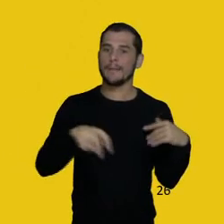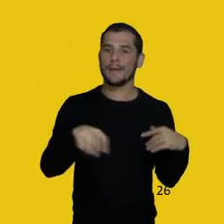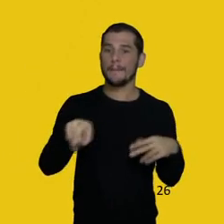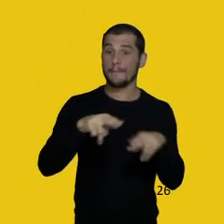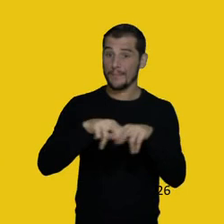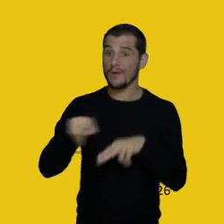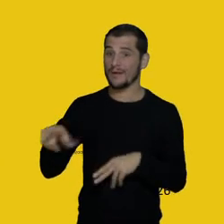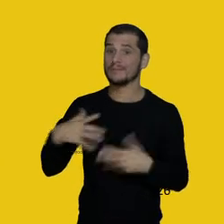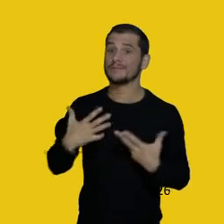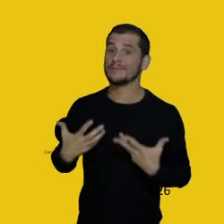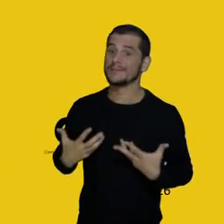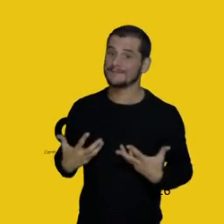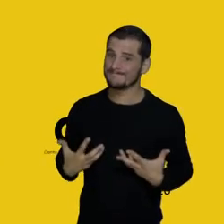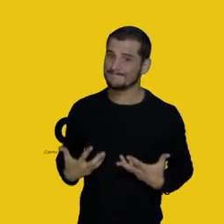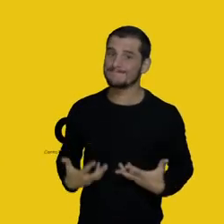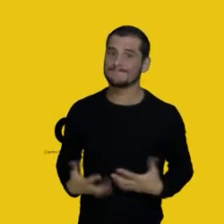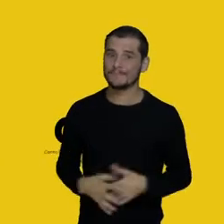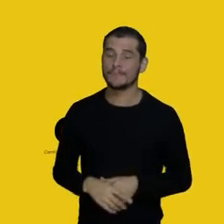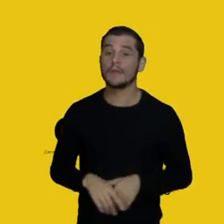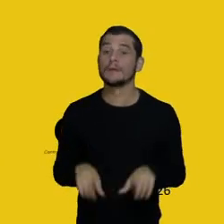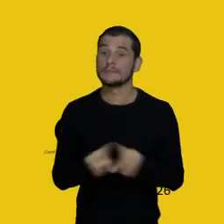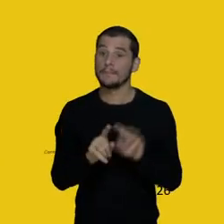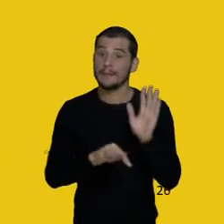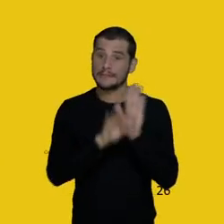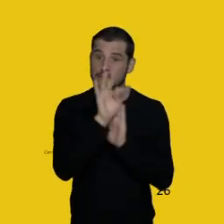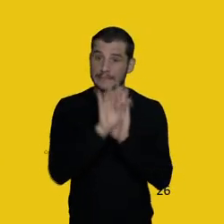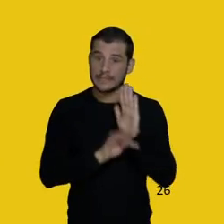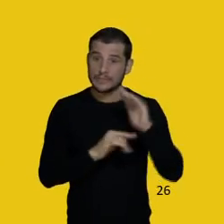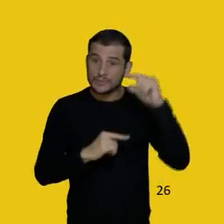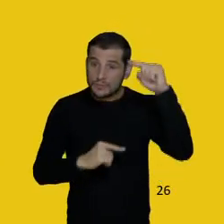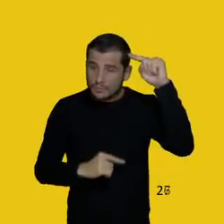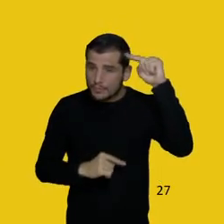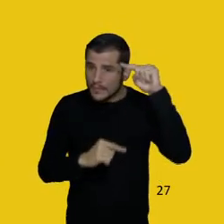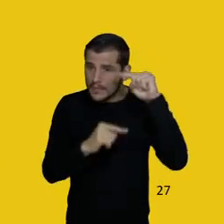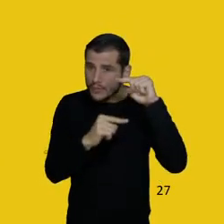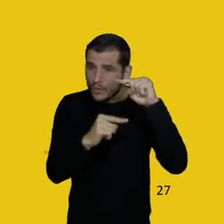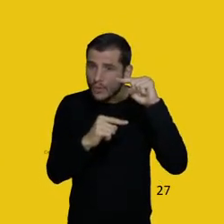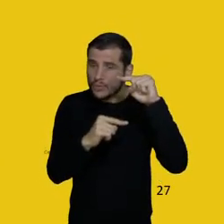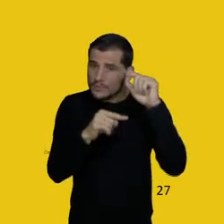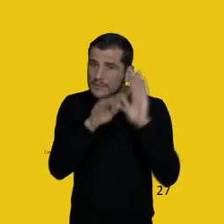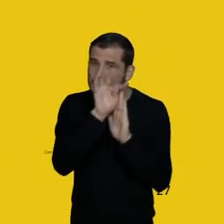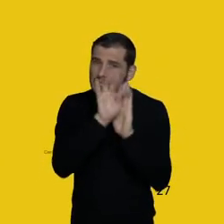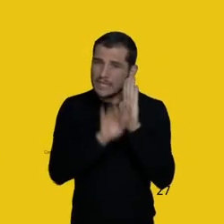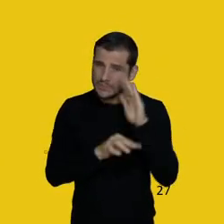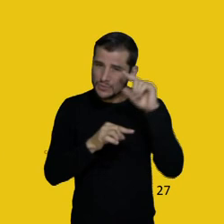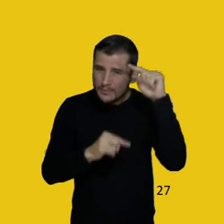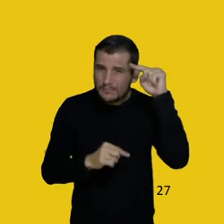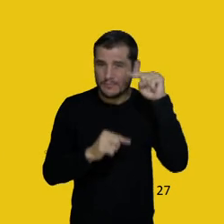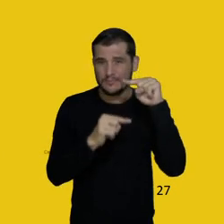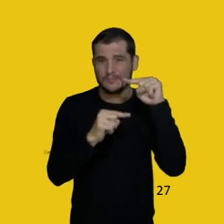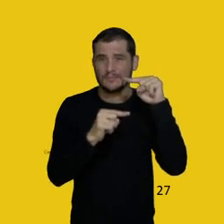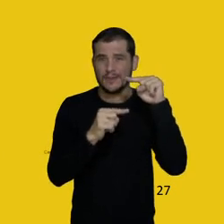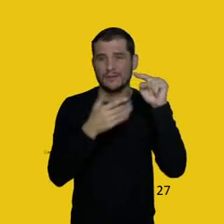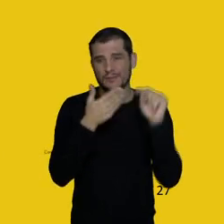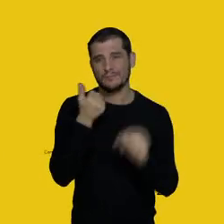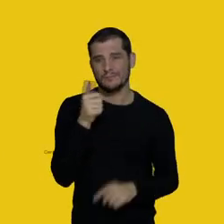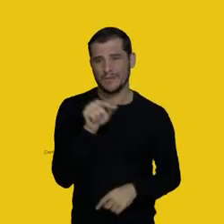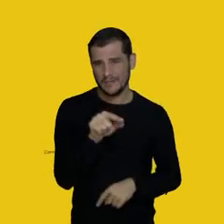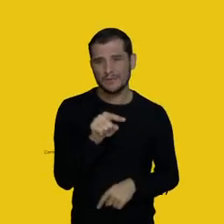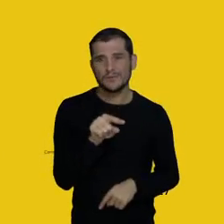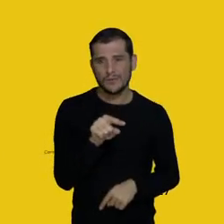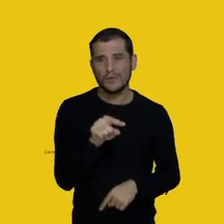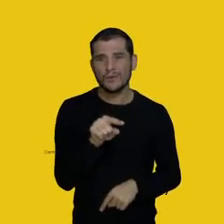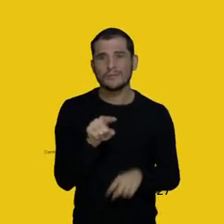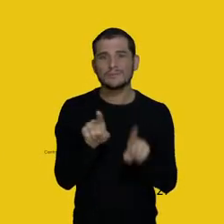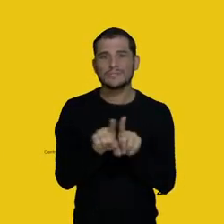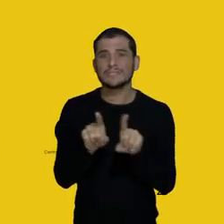Eh textos menores a princípio se isso seria ótimo né ã nunca utilizar frente